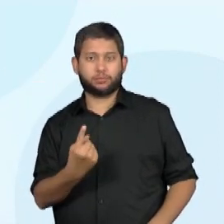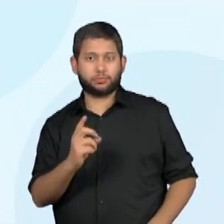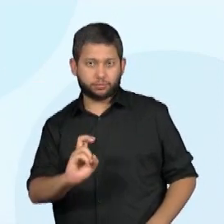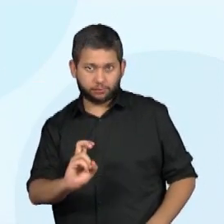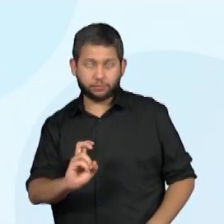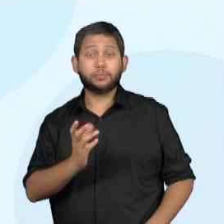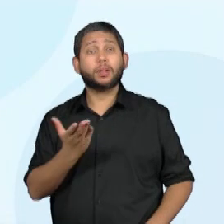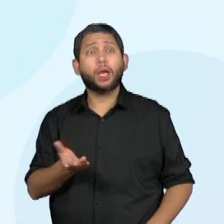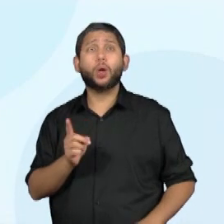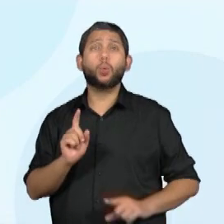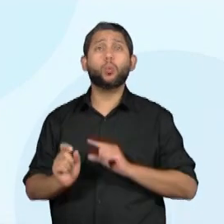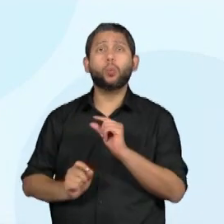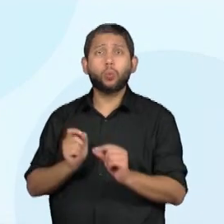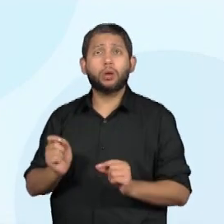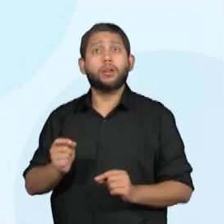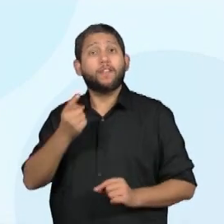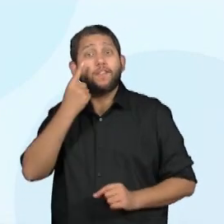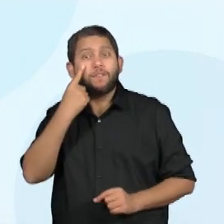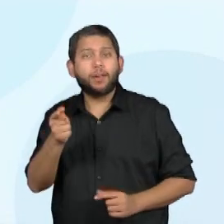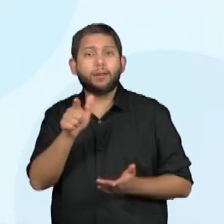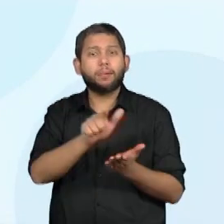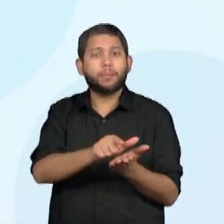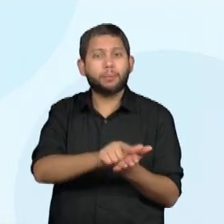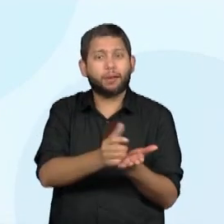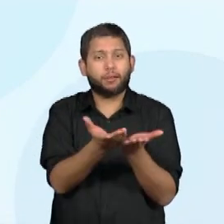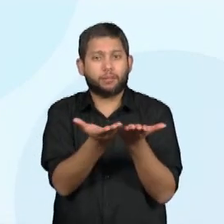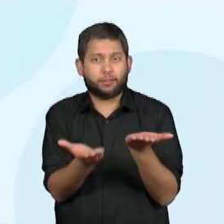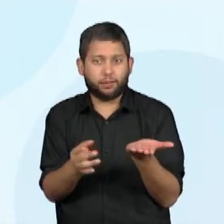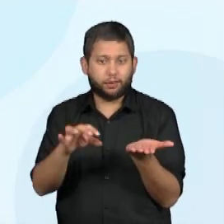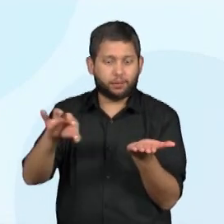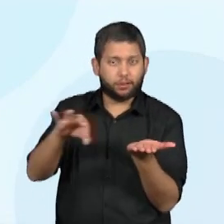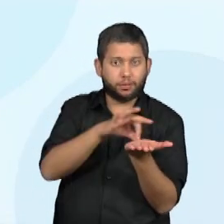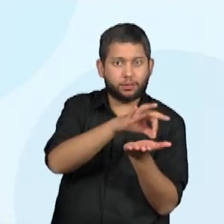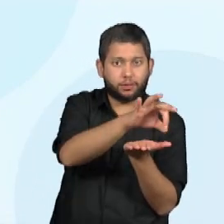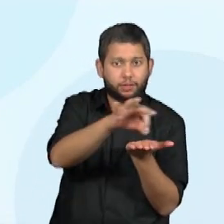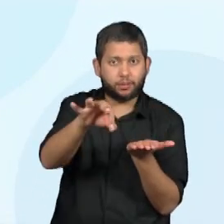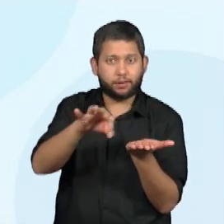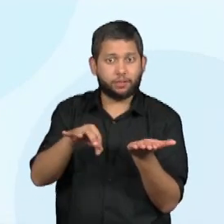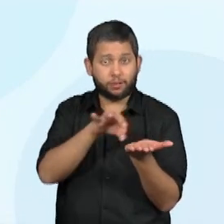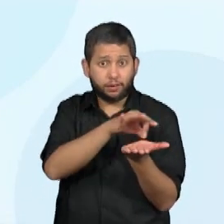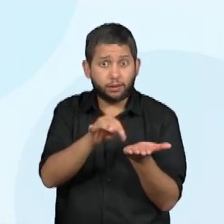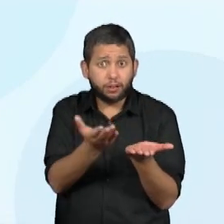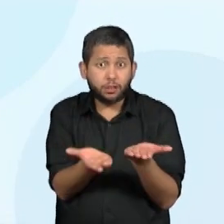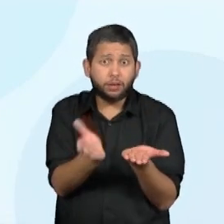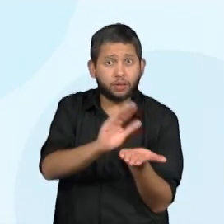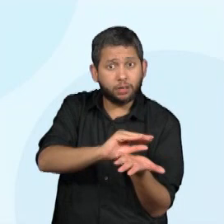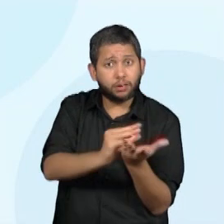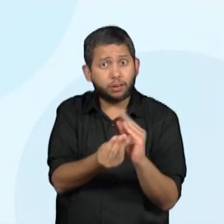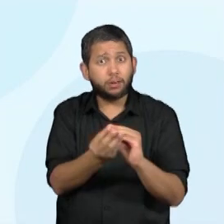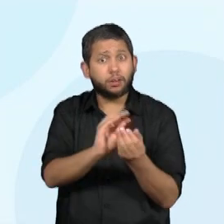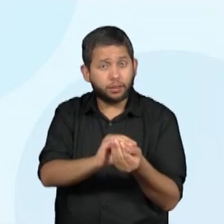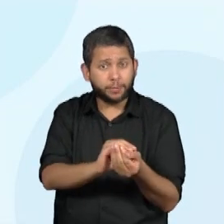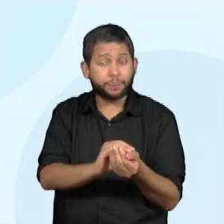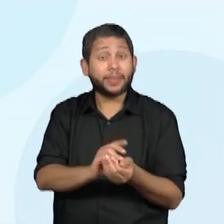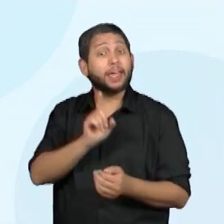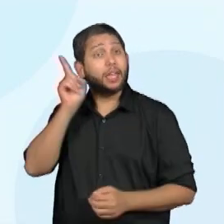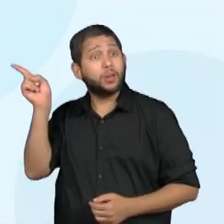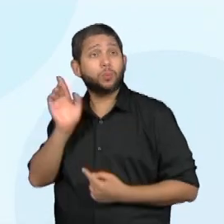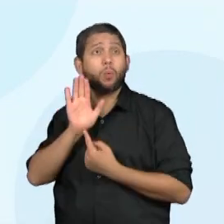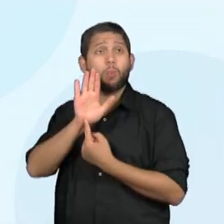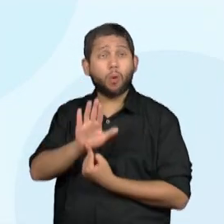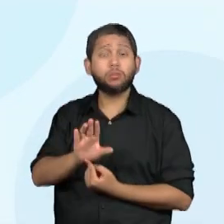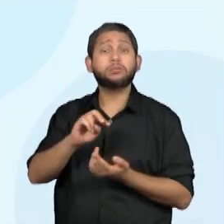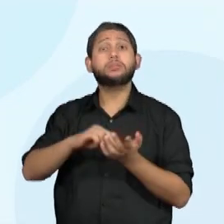EF03MA15. Essa atividade aqui de hoje é uma atividade de retomada das habilidades do ano passado, tá bom?